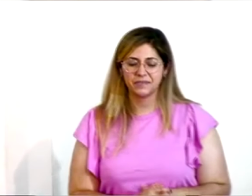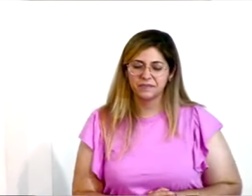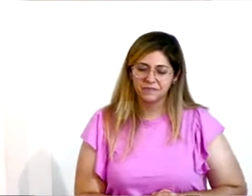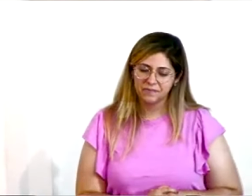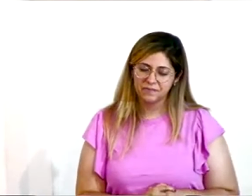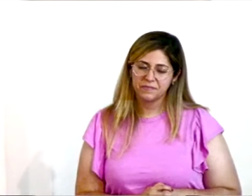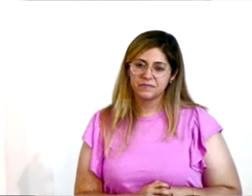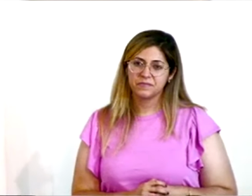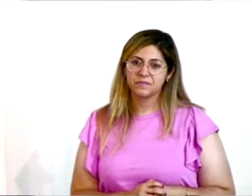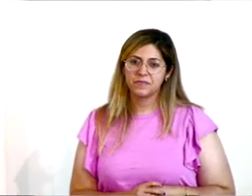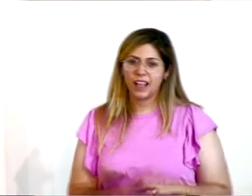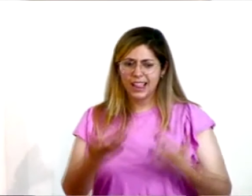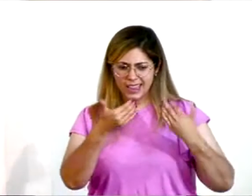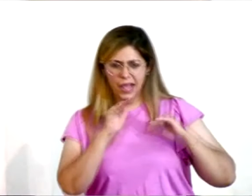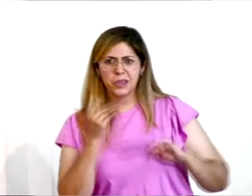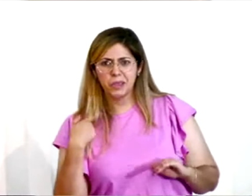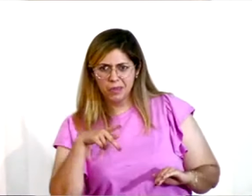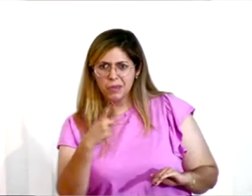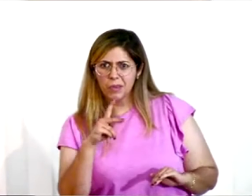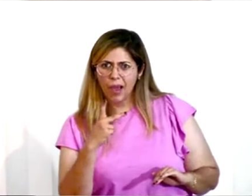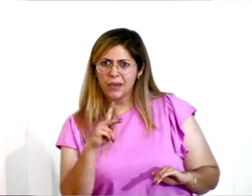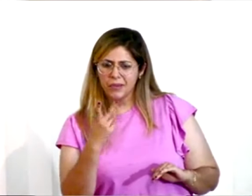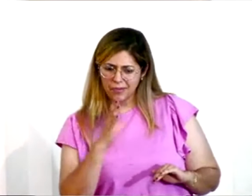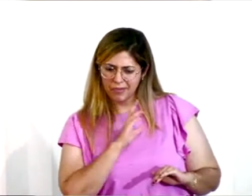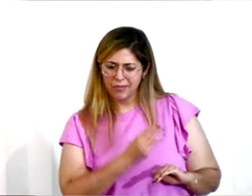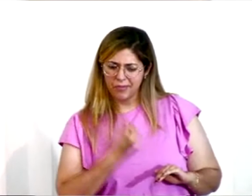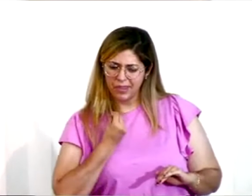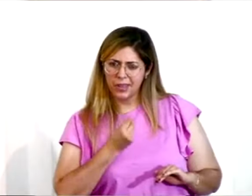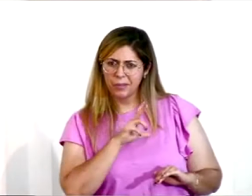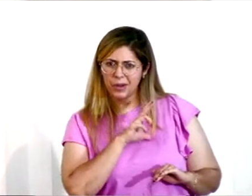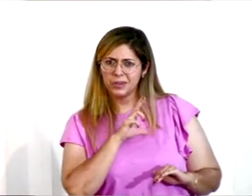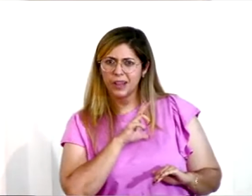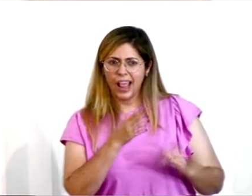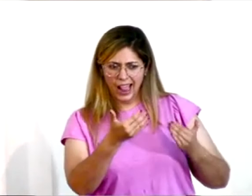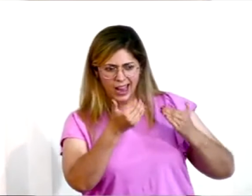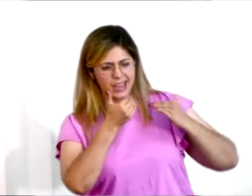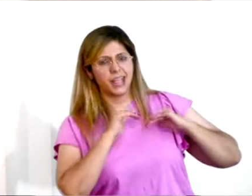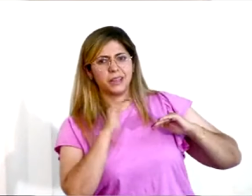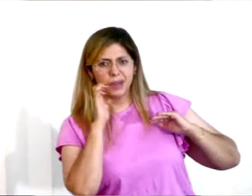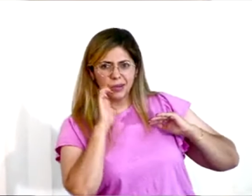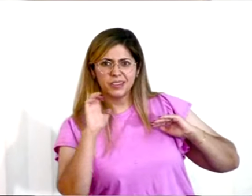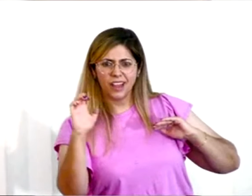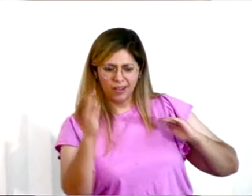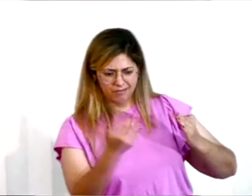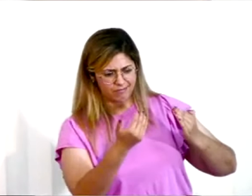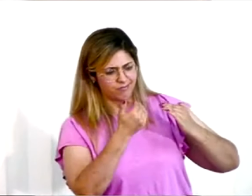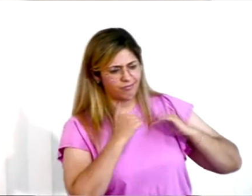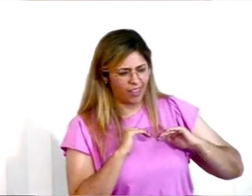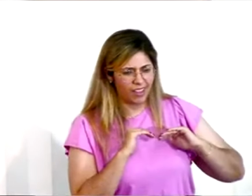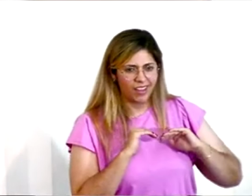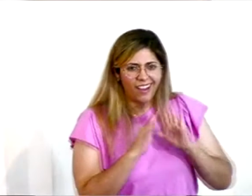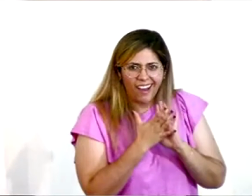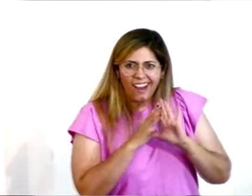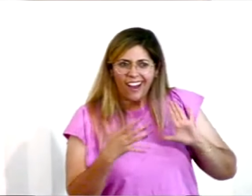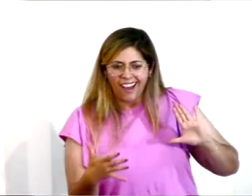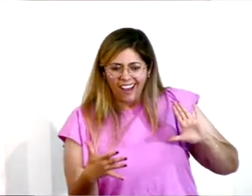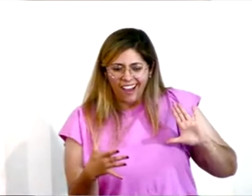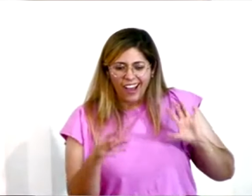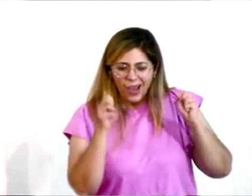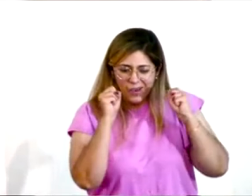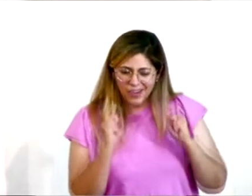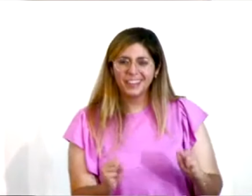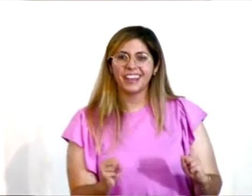é a preciosidade que está dentro de nós. Então, se o Evangelho está dentro de nós, esse é o nosso privilégio.